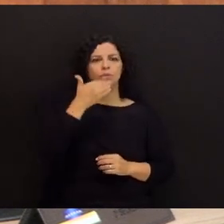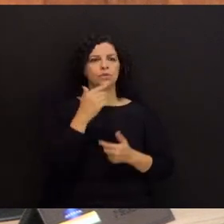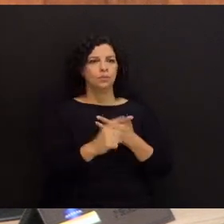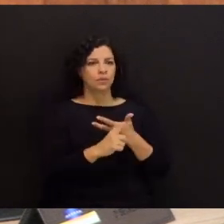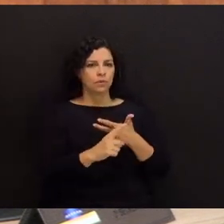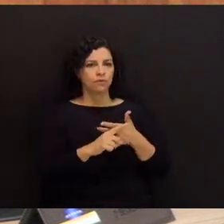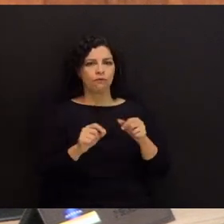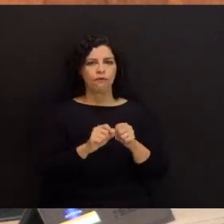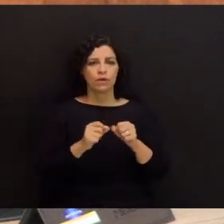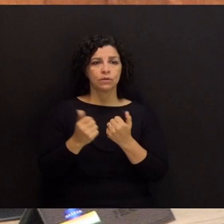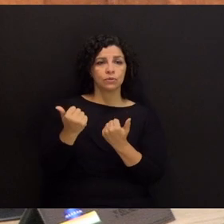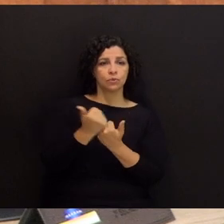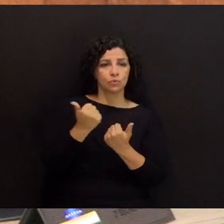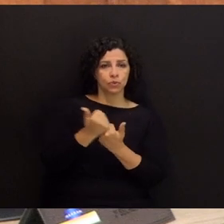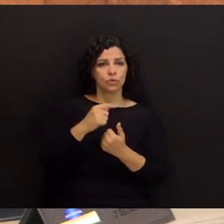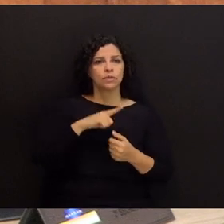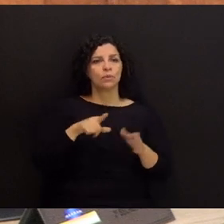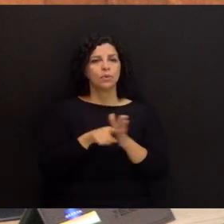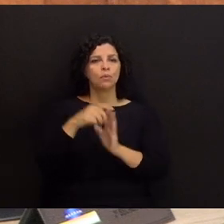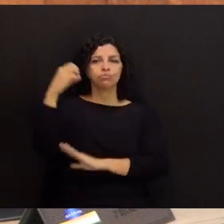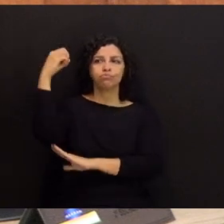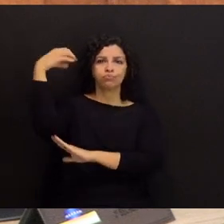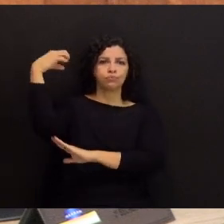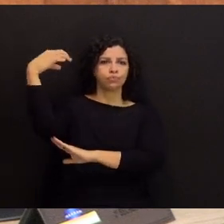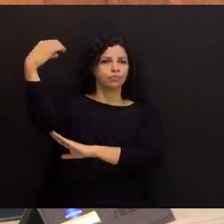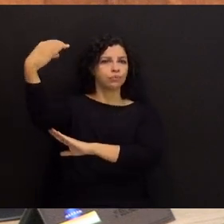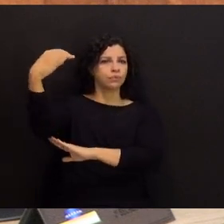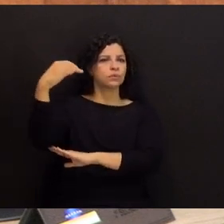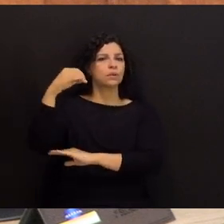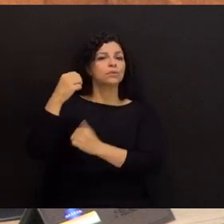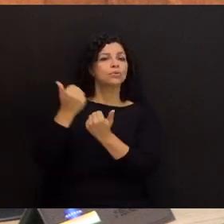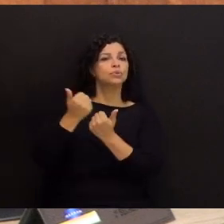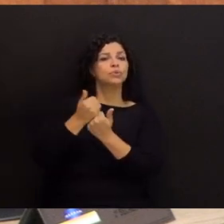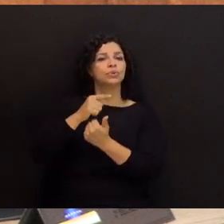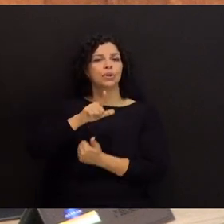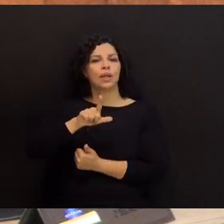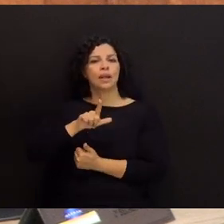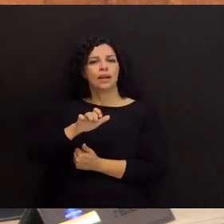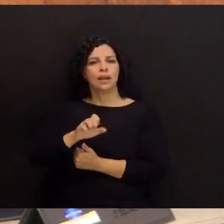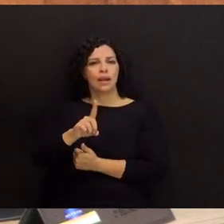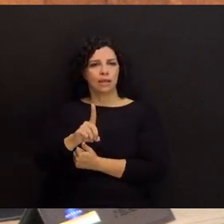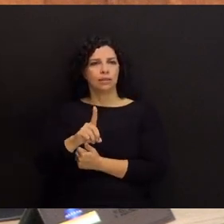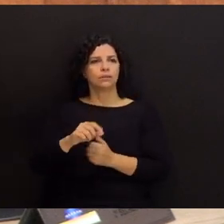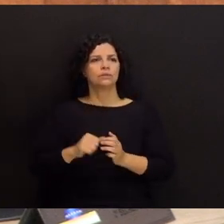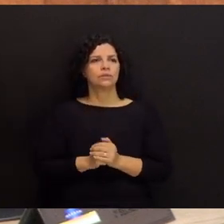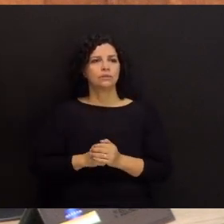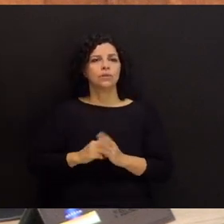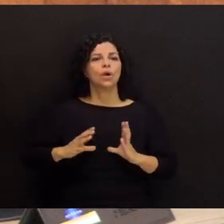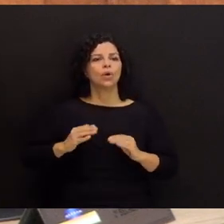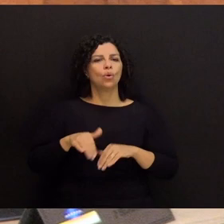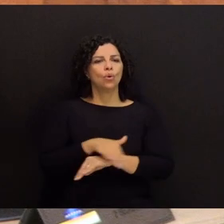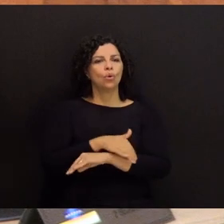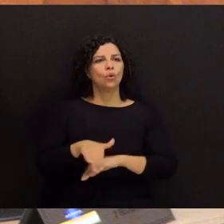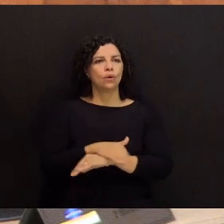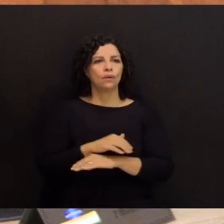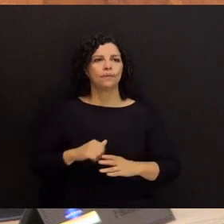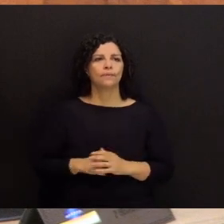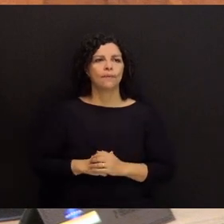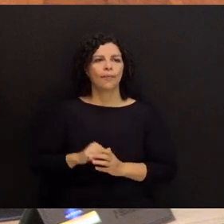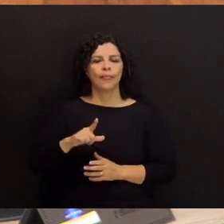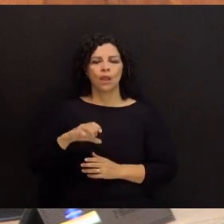seja realizada a substituição da lâmpadas atuais por lâmpadas de led em toda extensão da Rua